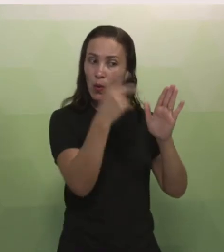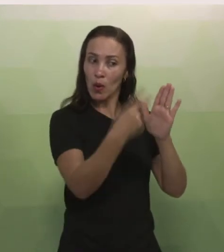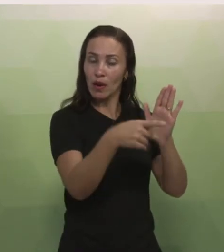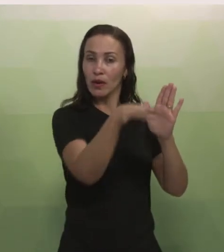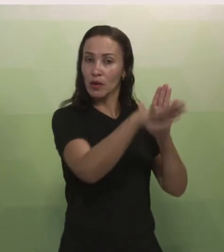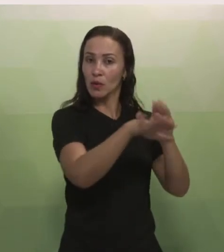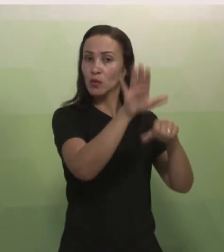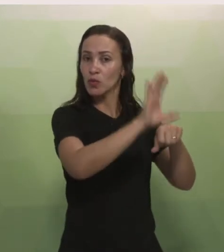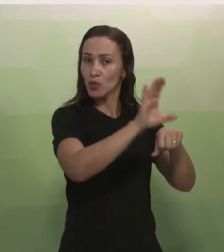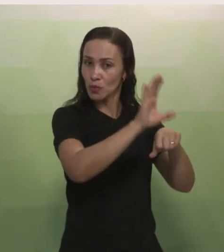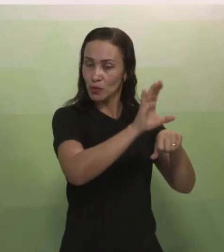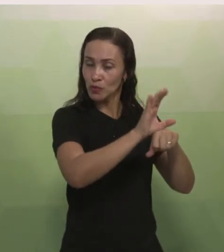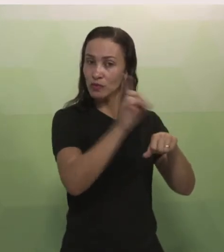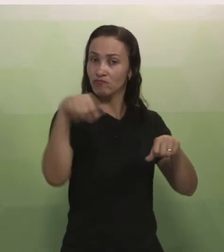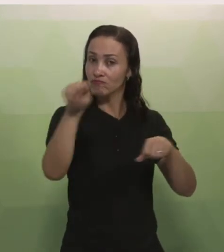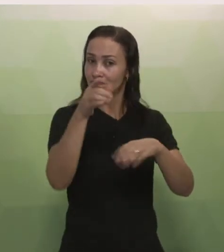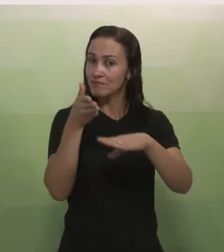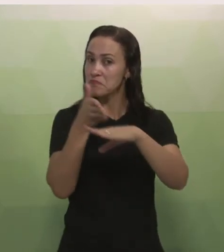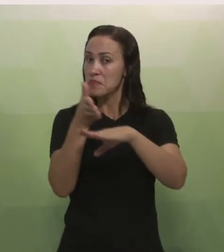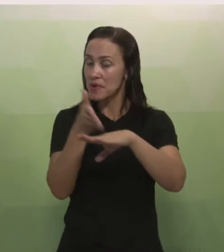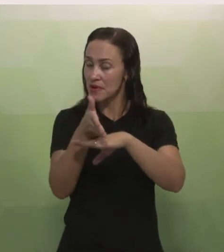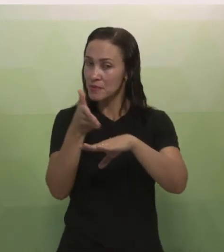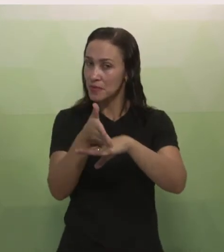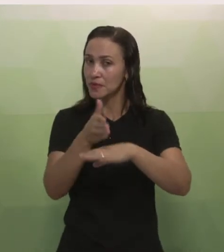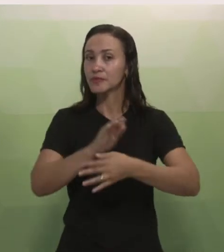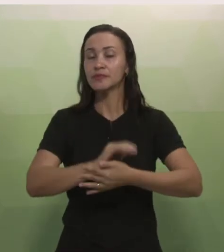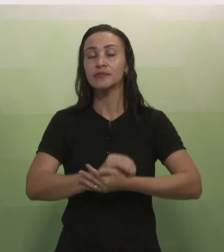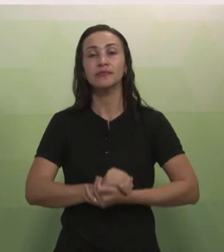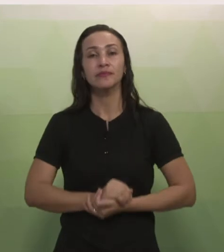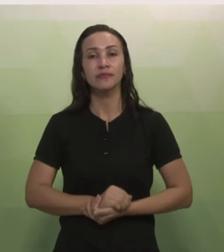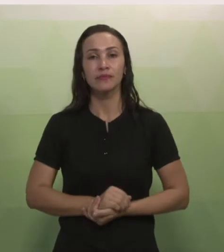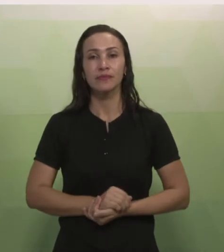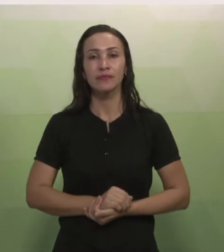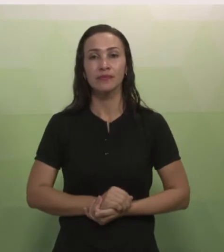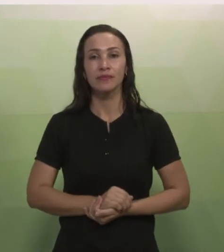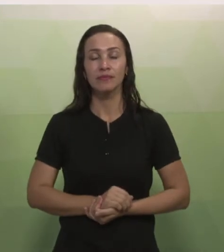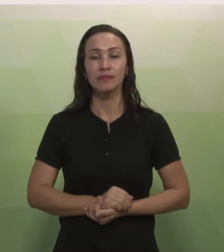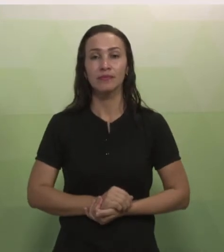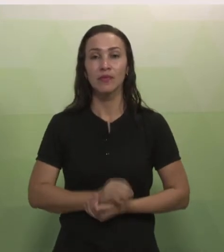do curso e que ele esteja cursando